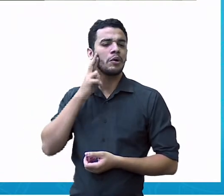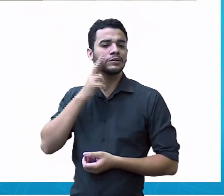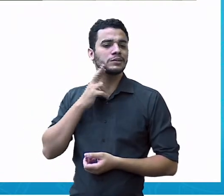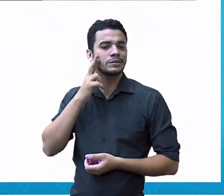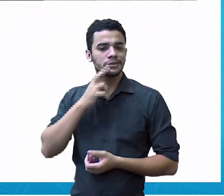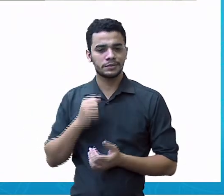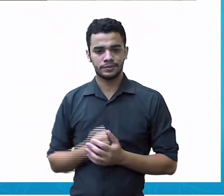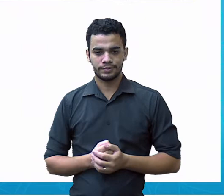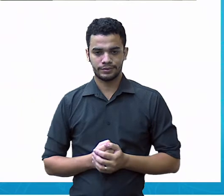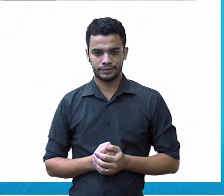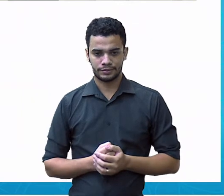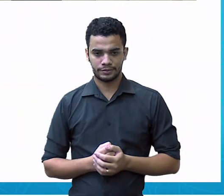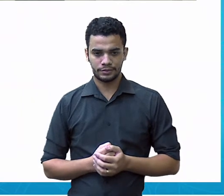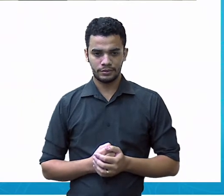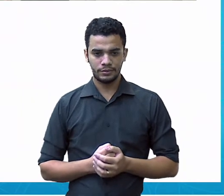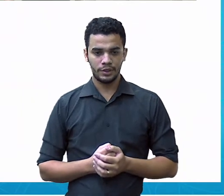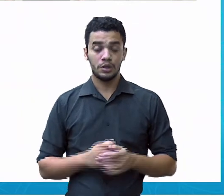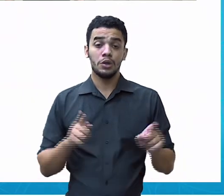causa da